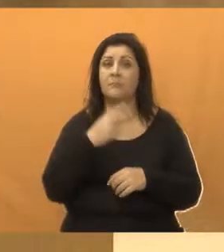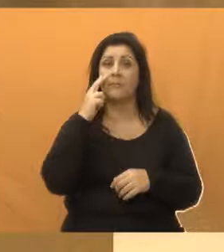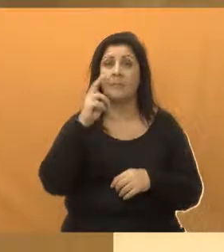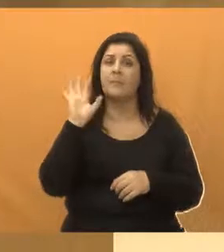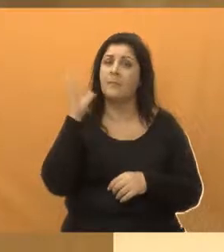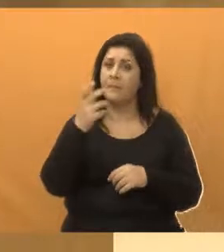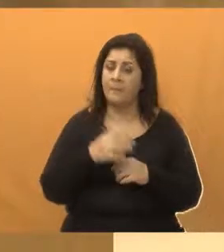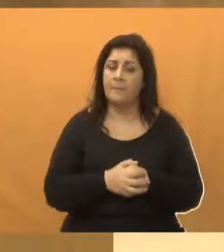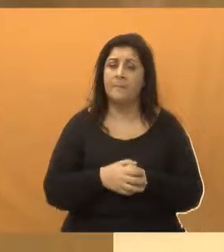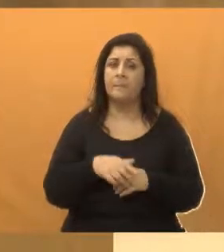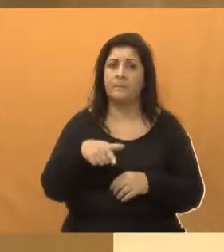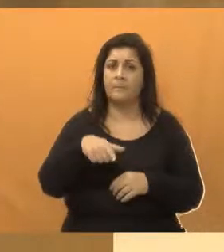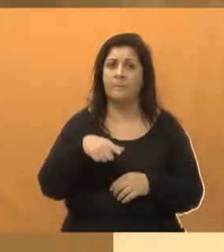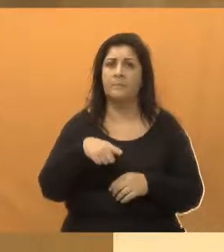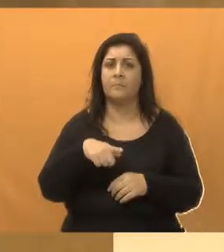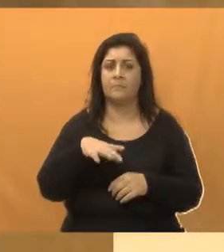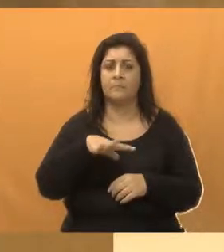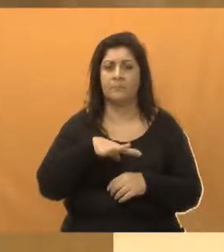nosso município.